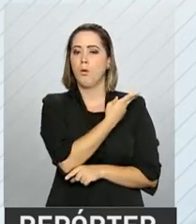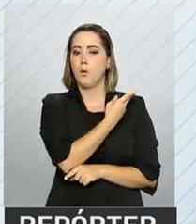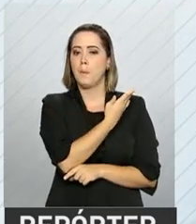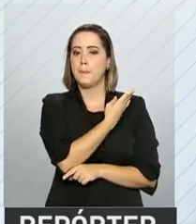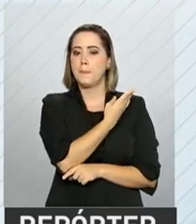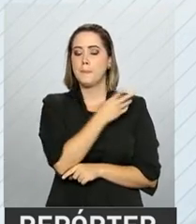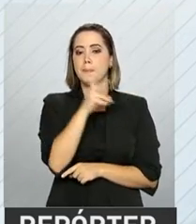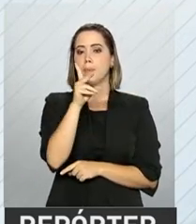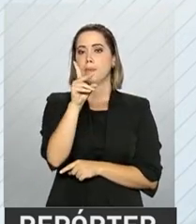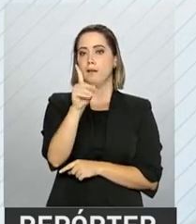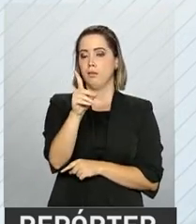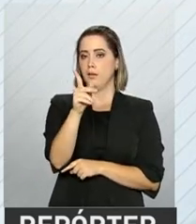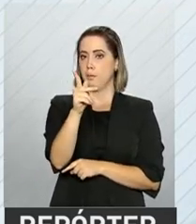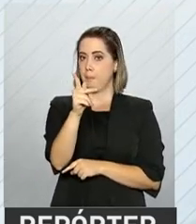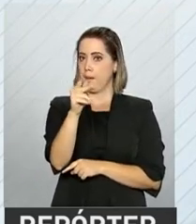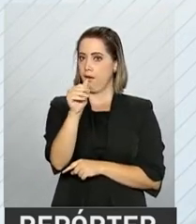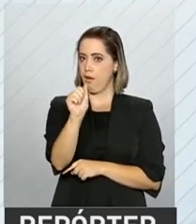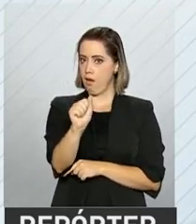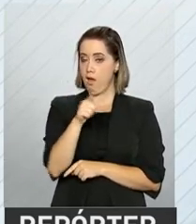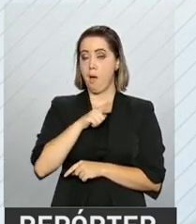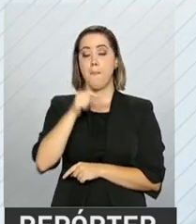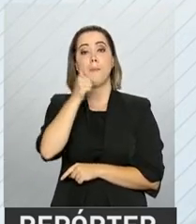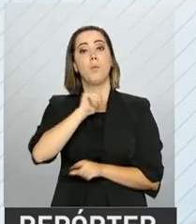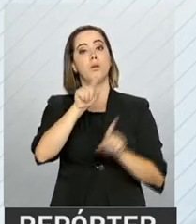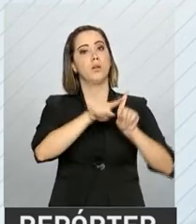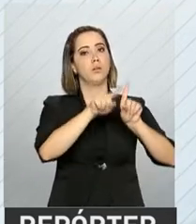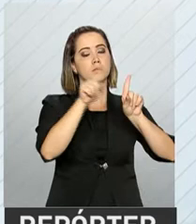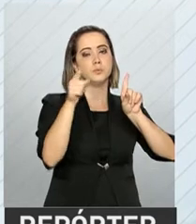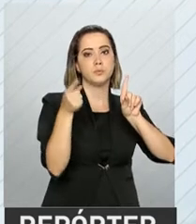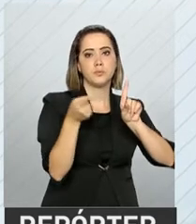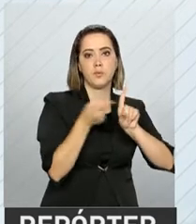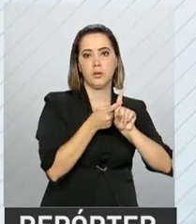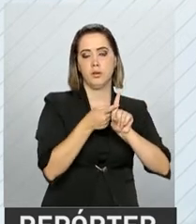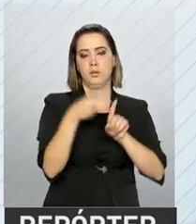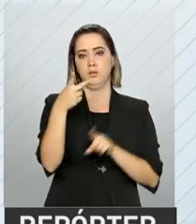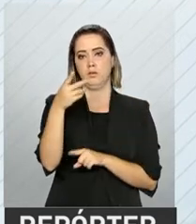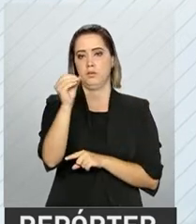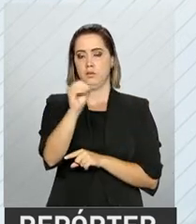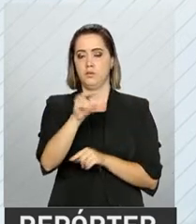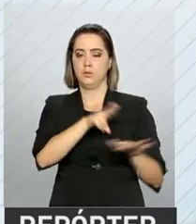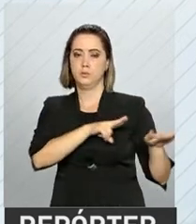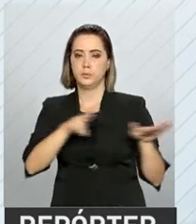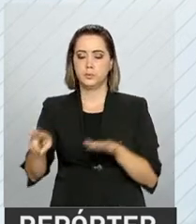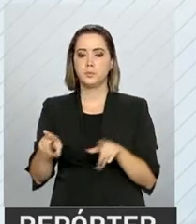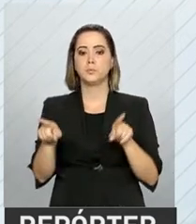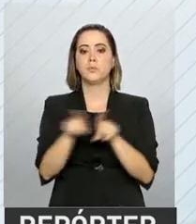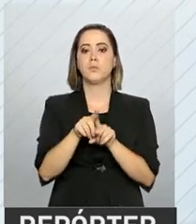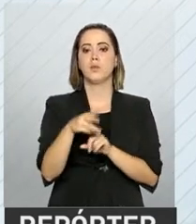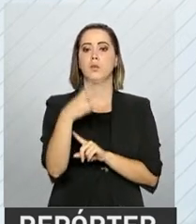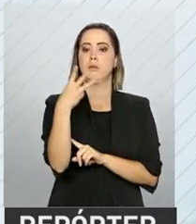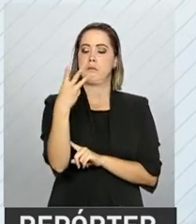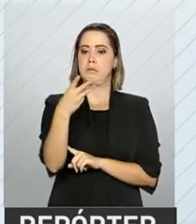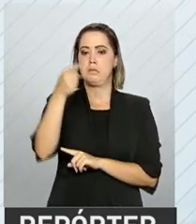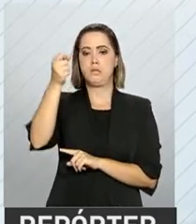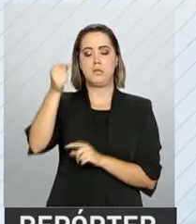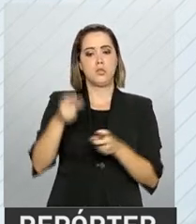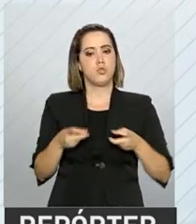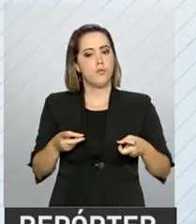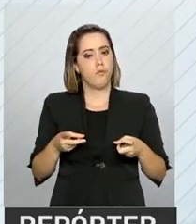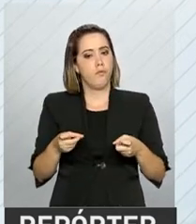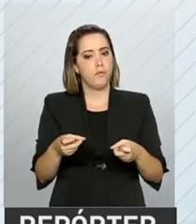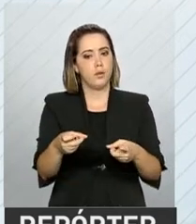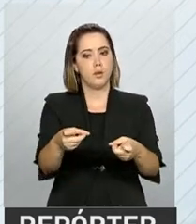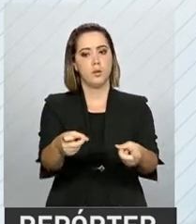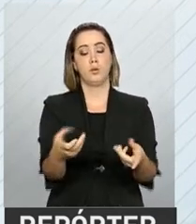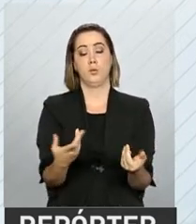ser recomendada para gestantes a partir da 20ª semana. Tríplice viral. A população de 20 e 29